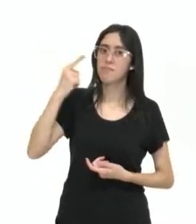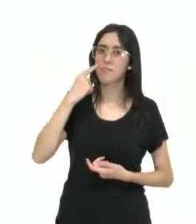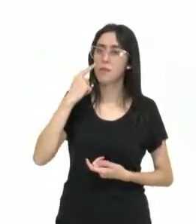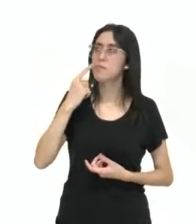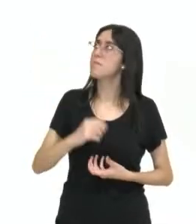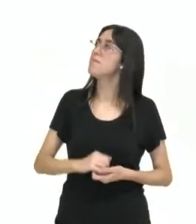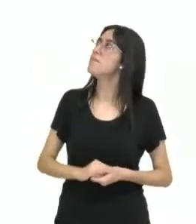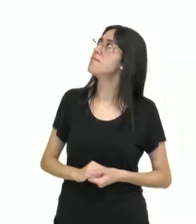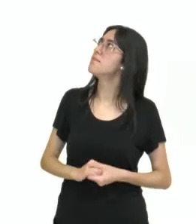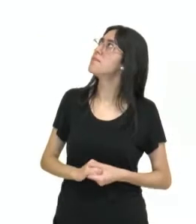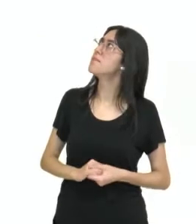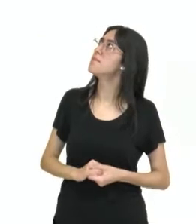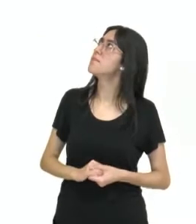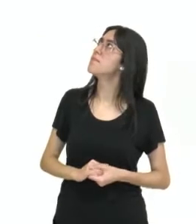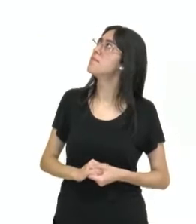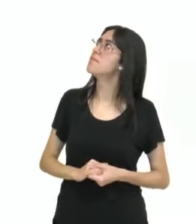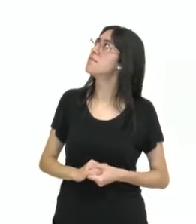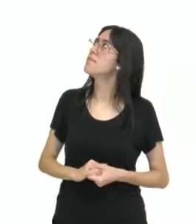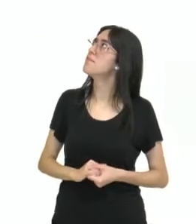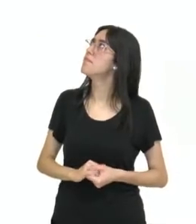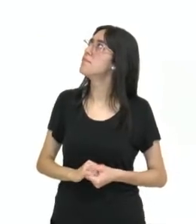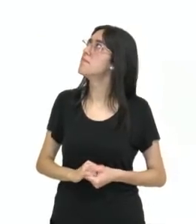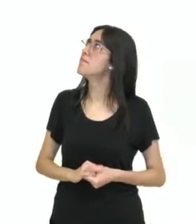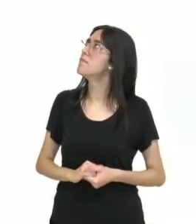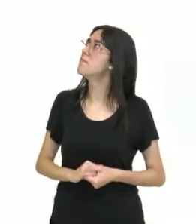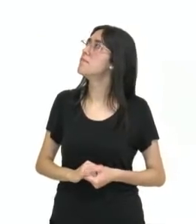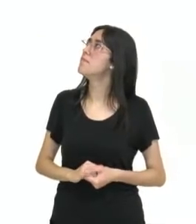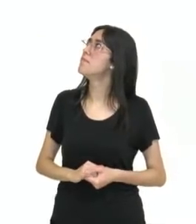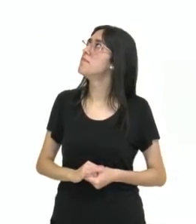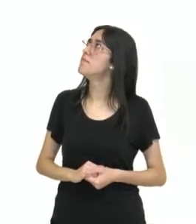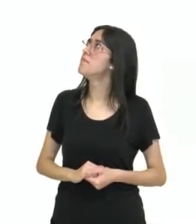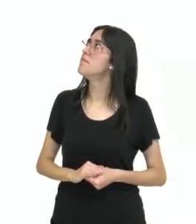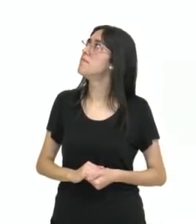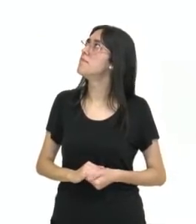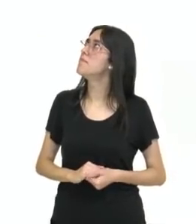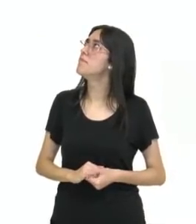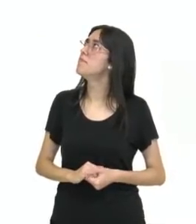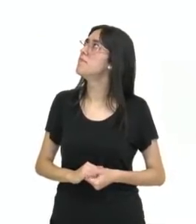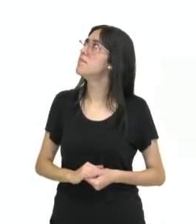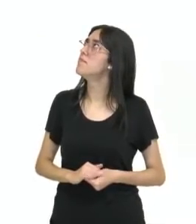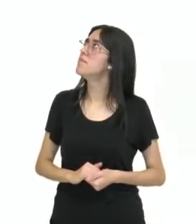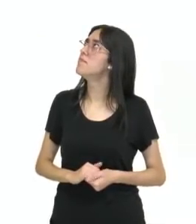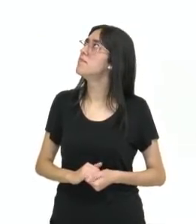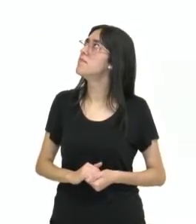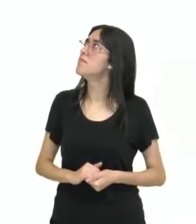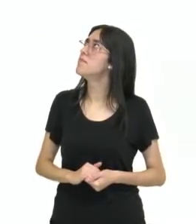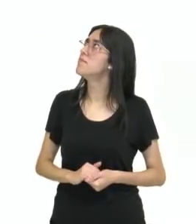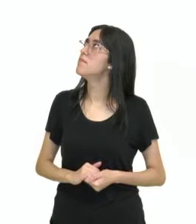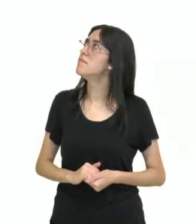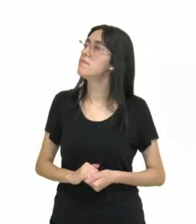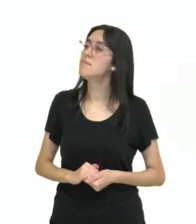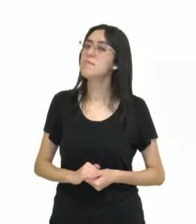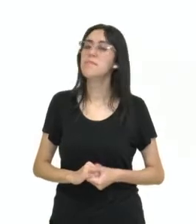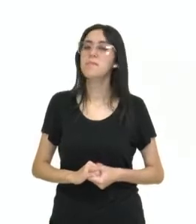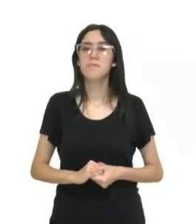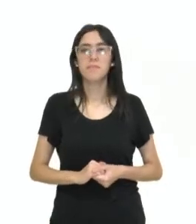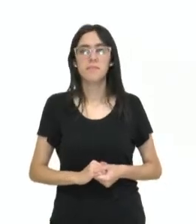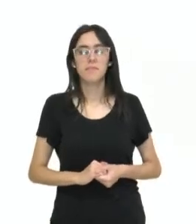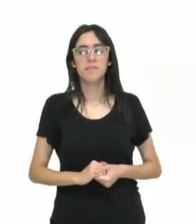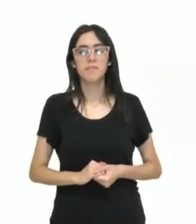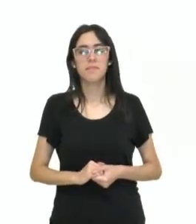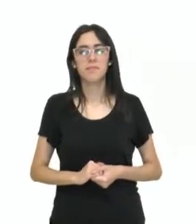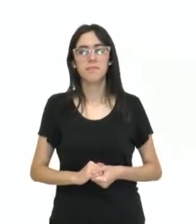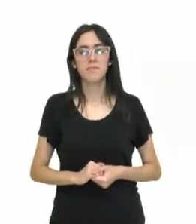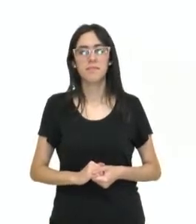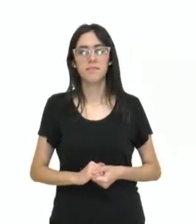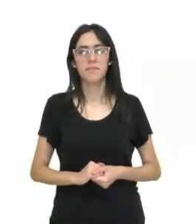que verlo como un defecto, produce celos. Aquí, Estados Unidos. Lo que les gusta de nosotros